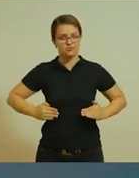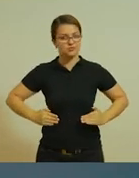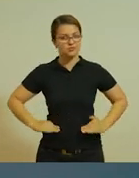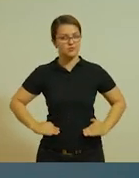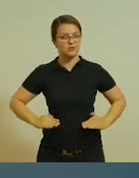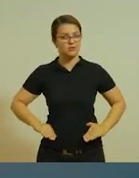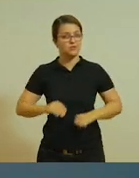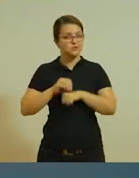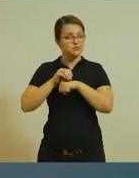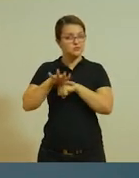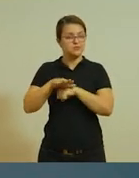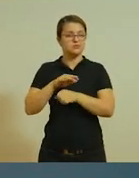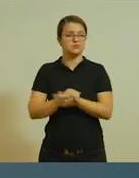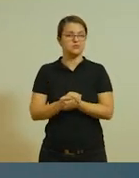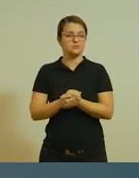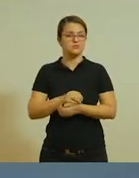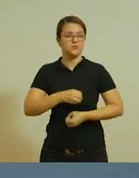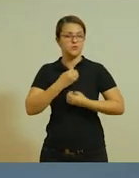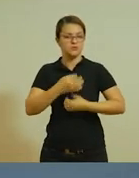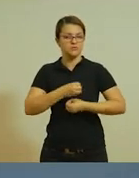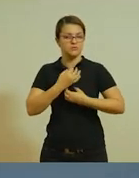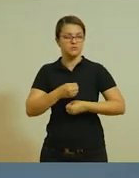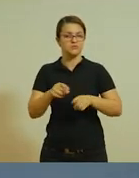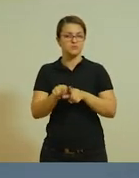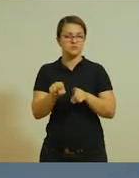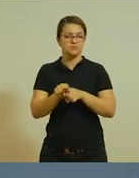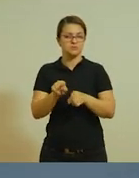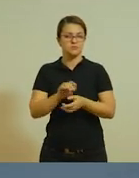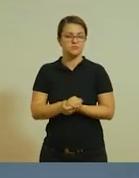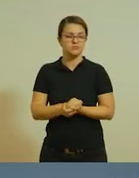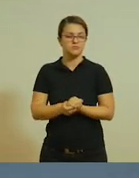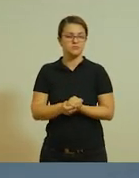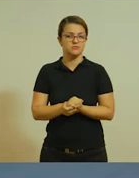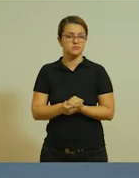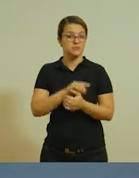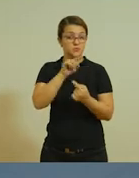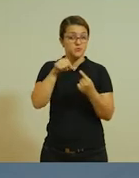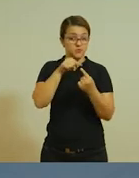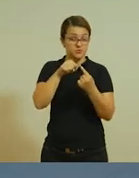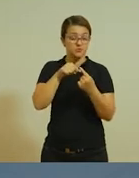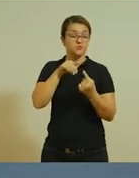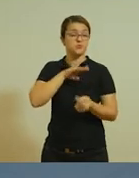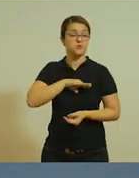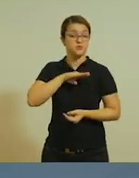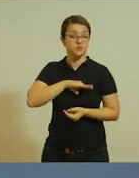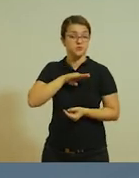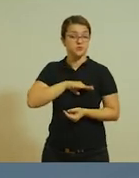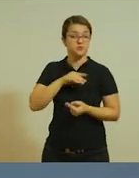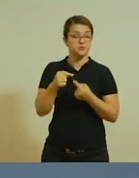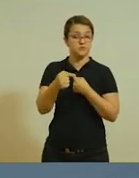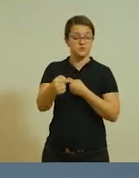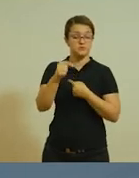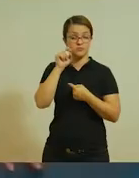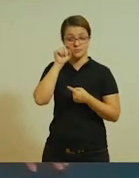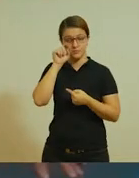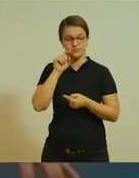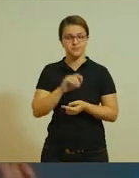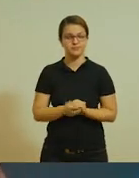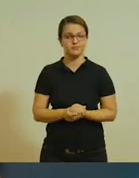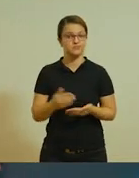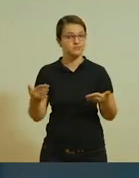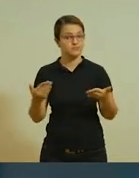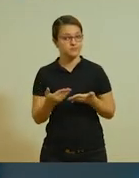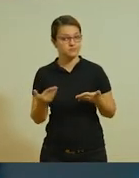sugere também o nosso poema. E aí a gente cumpriu os objetivos de língua portuguesa para a semana.